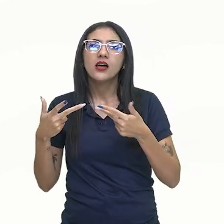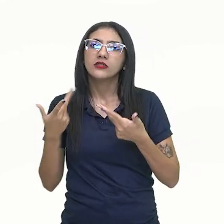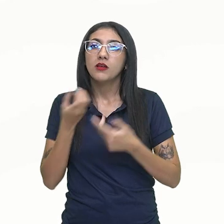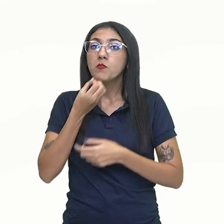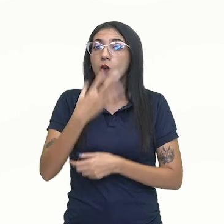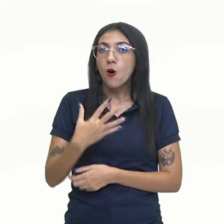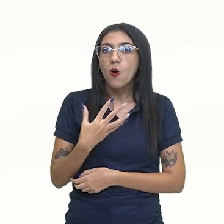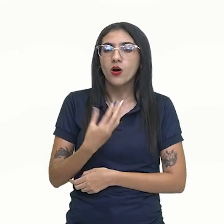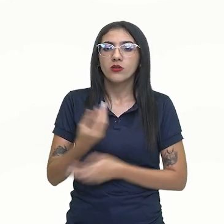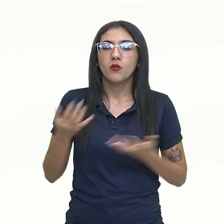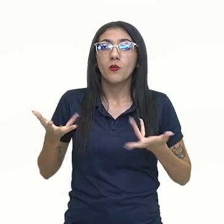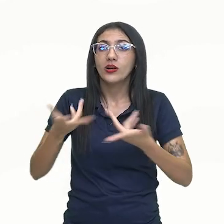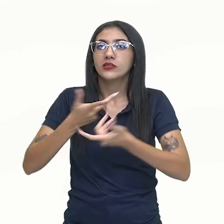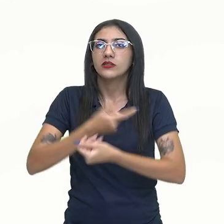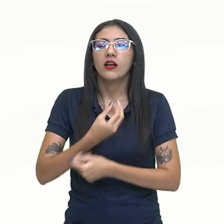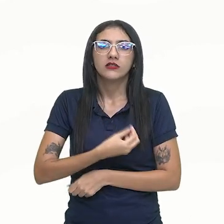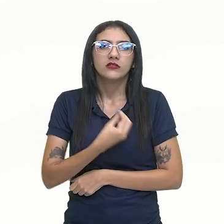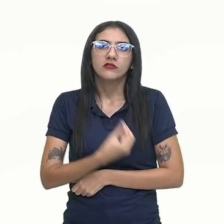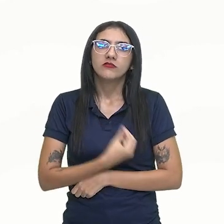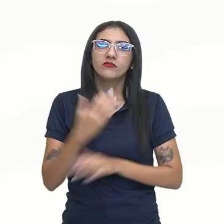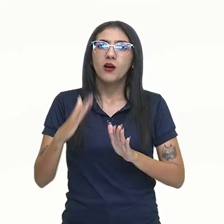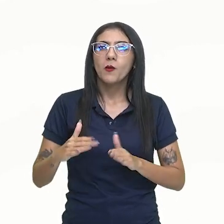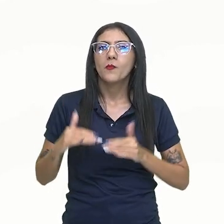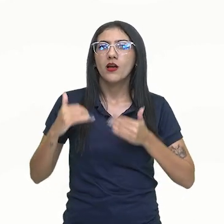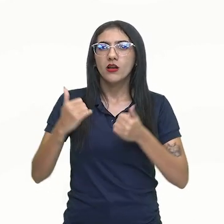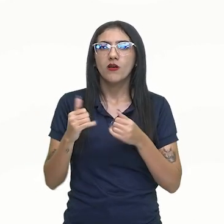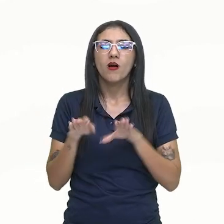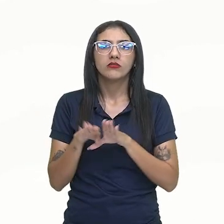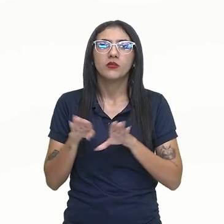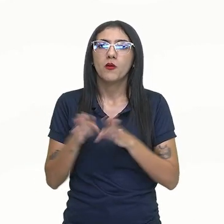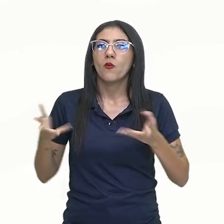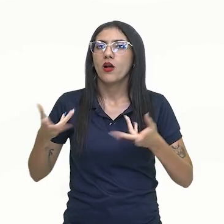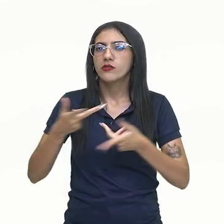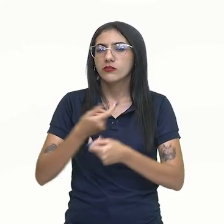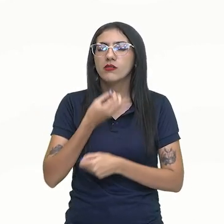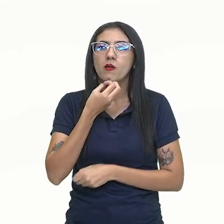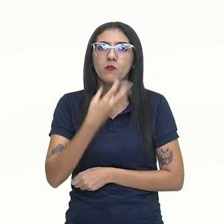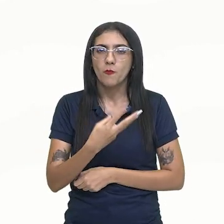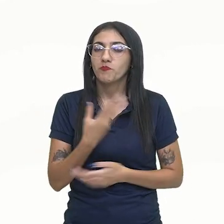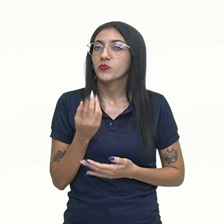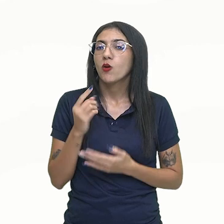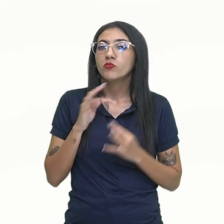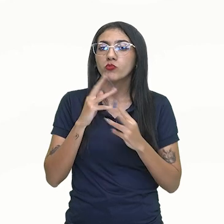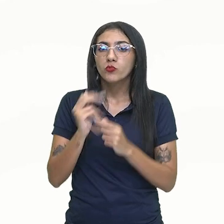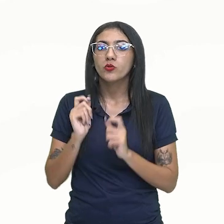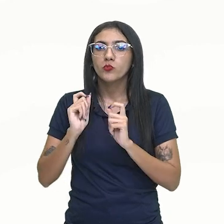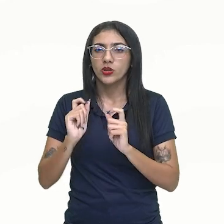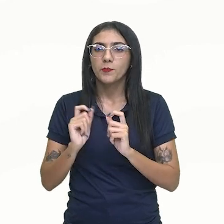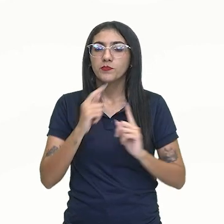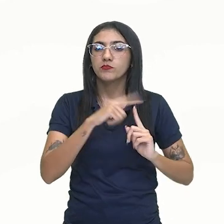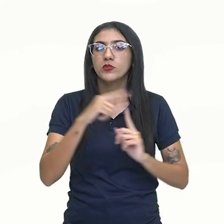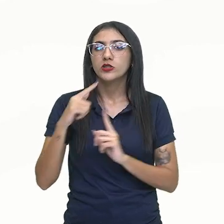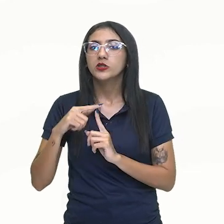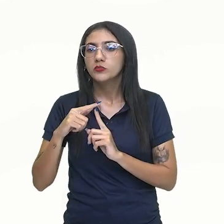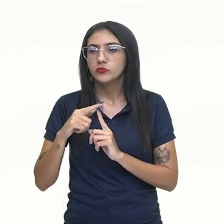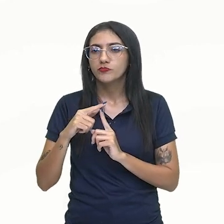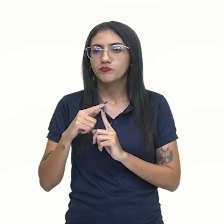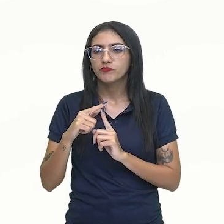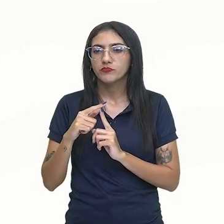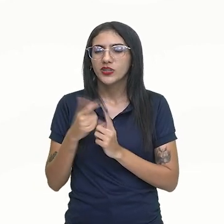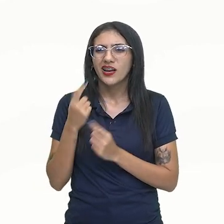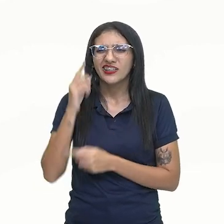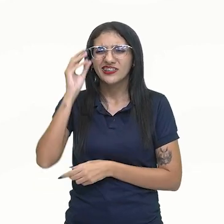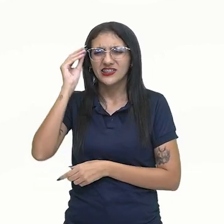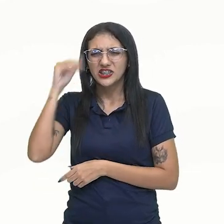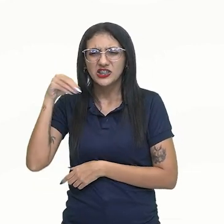para a minha vida, uma melhoria, melhores condições, né? Então, isso nós definimos como fatores repulsivos e